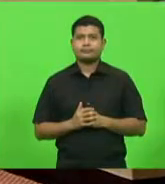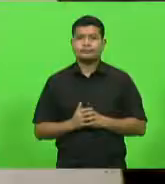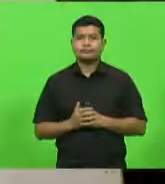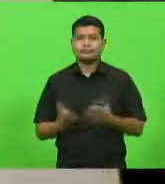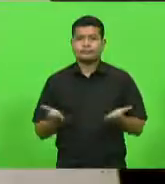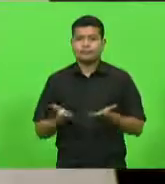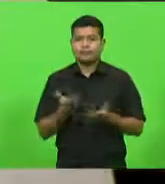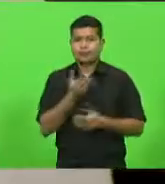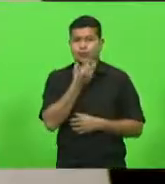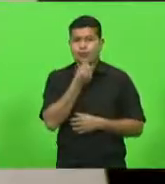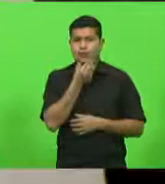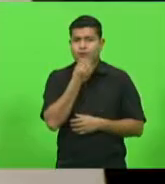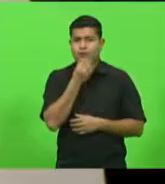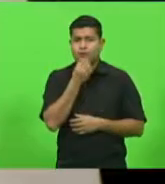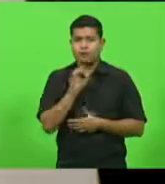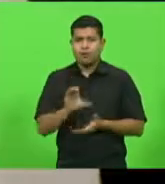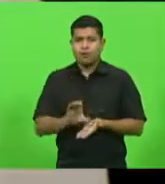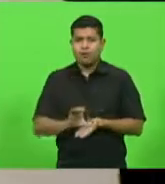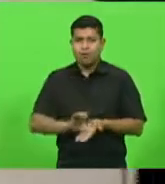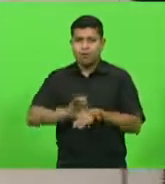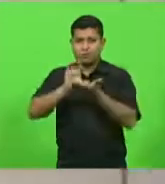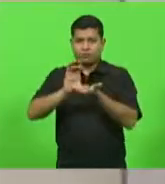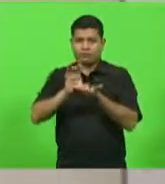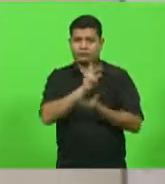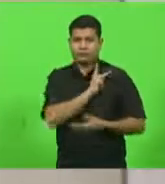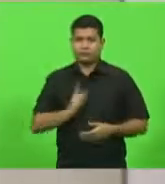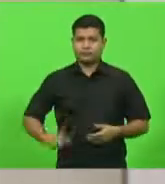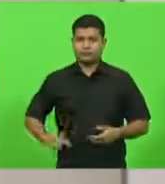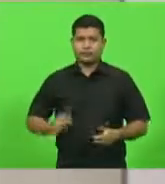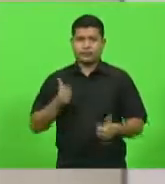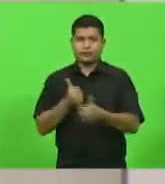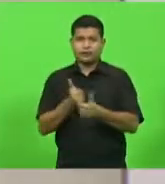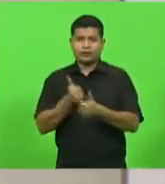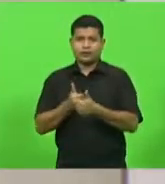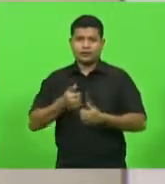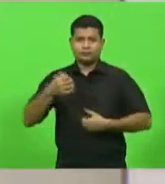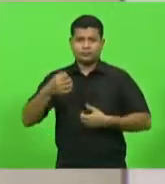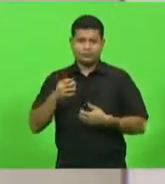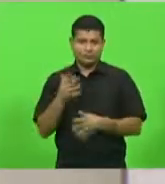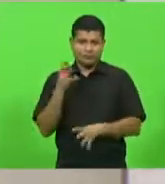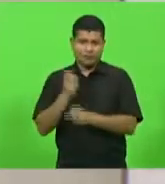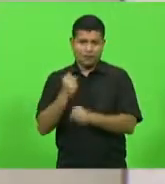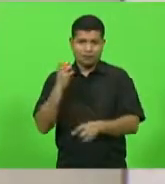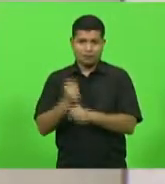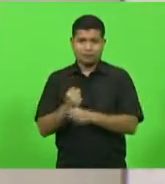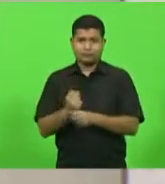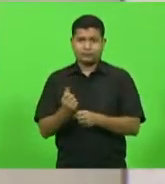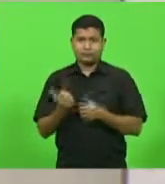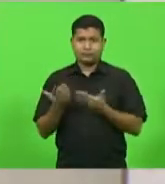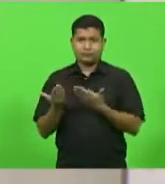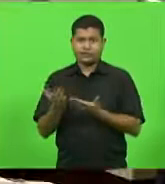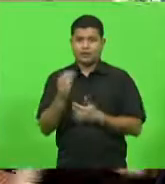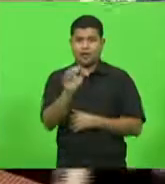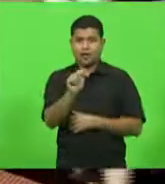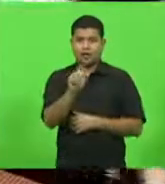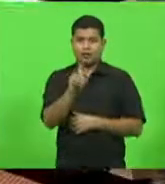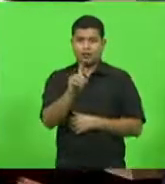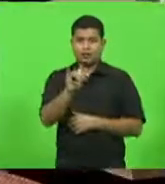Excelentíssimo senhor Conselheiro Presidente do Tribunal de Contas do Estado de Santa Catarina, Adircélio de Moraes Ferreira